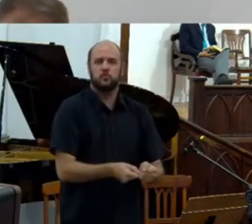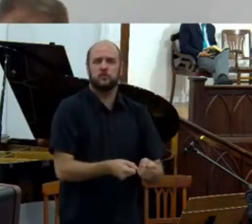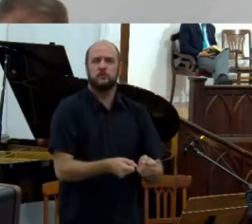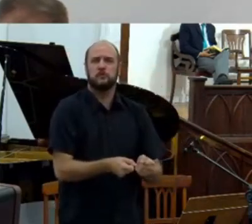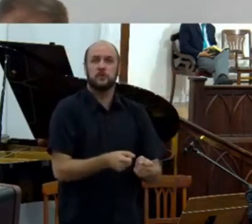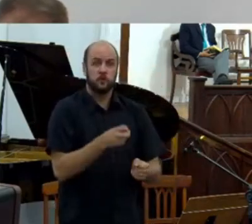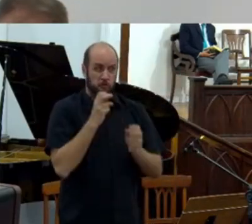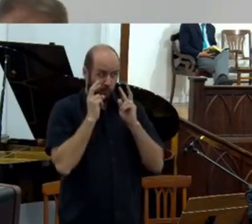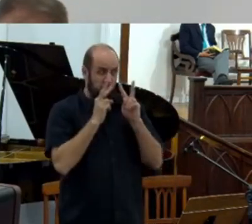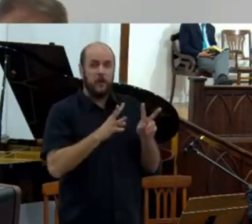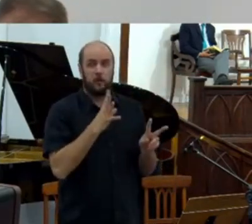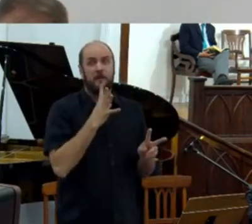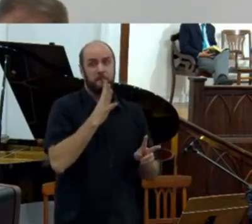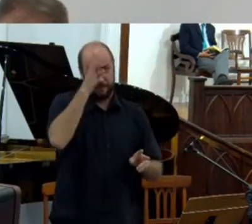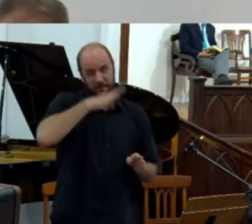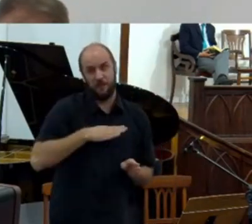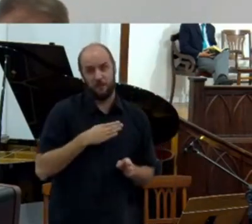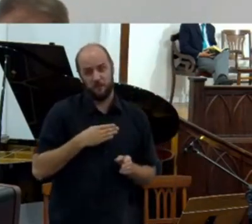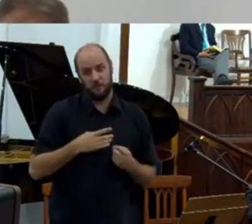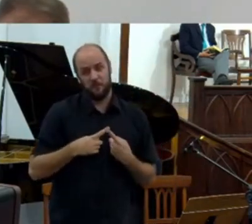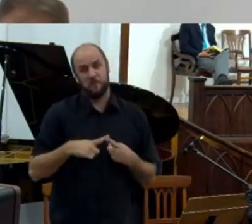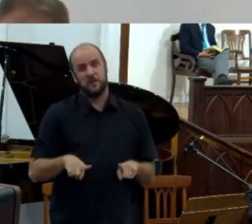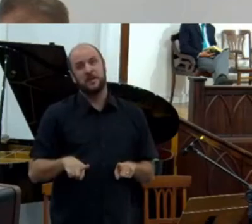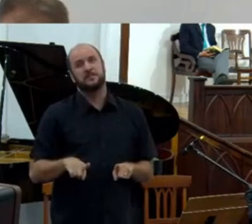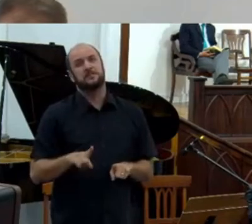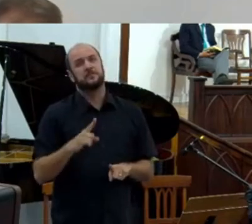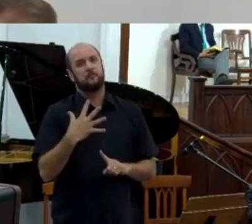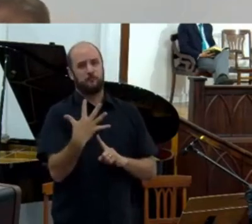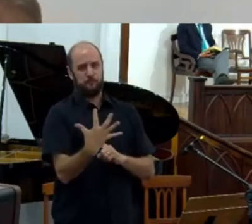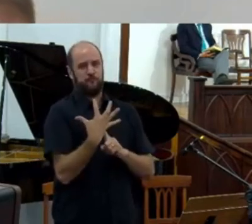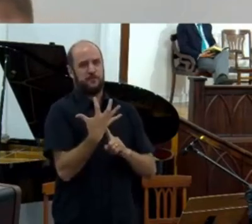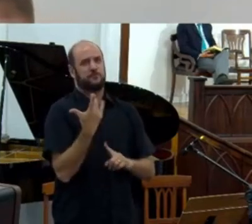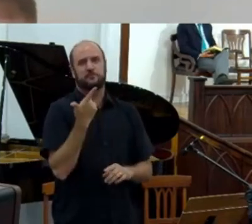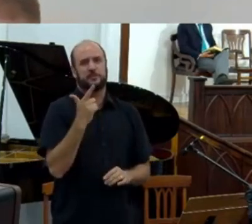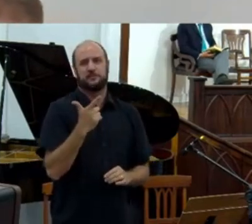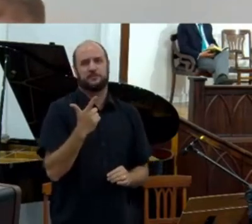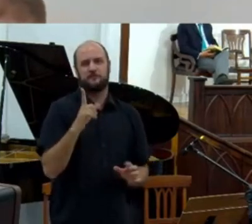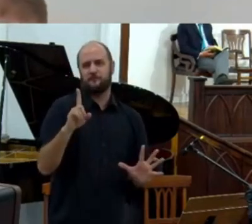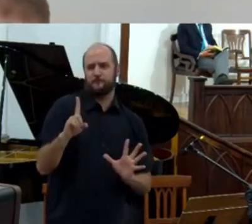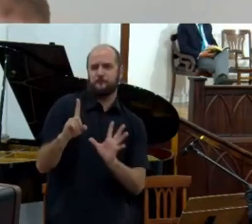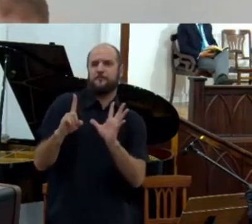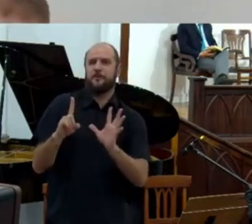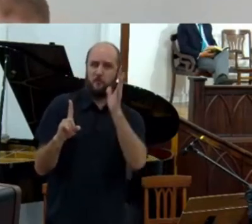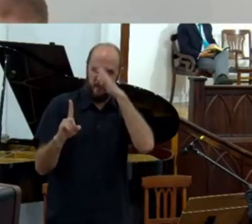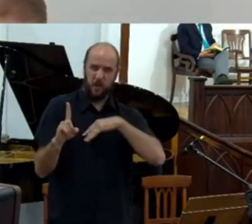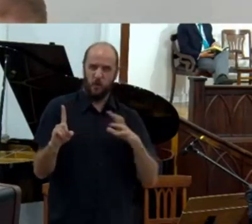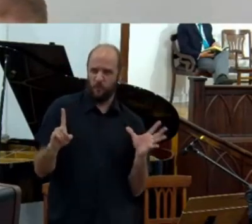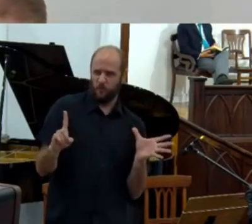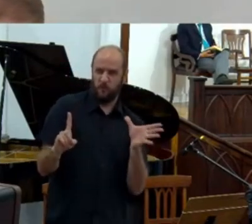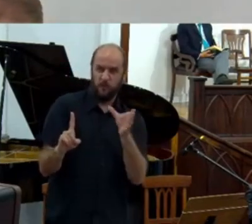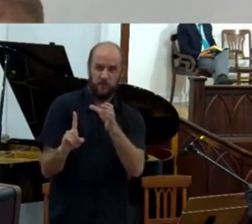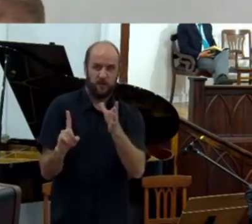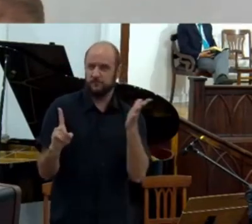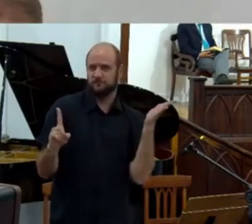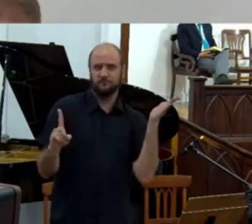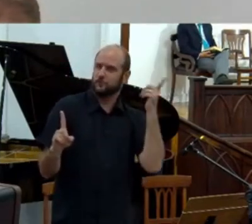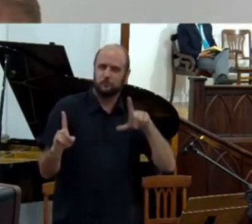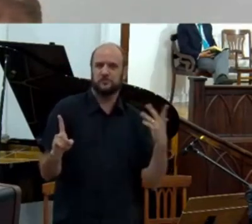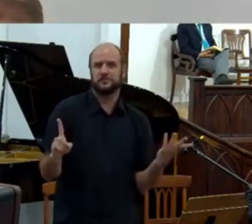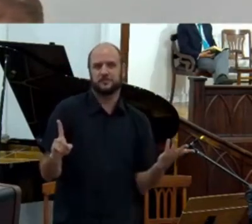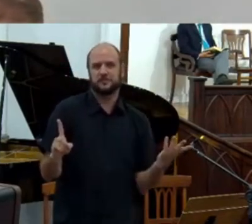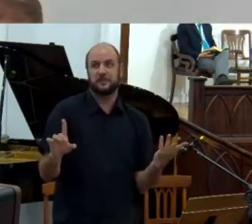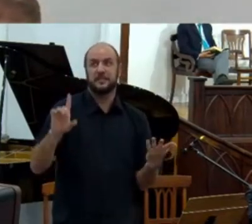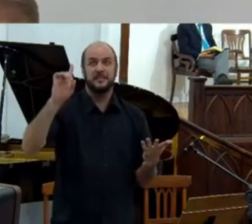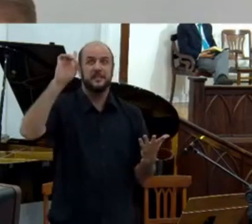enxerga o mal, conhece o mal, mas sem que seja influenciado por ele. A tal ponto do Senhor conseguir revelar a